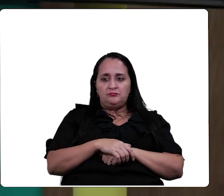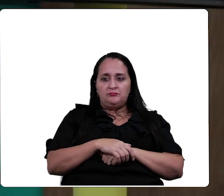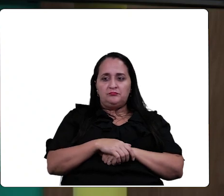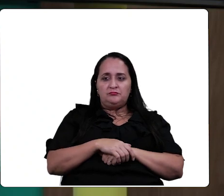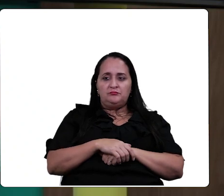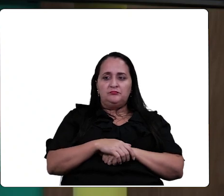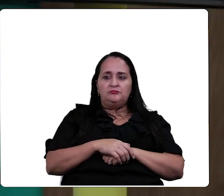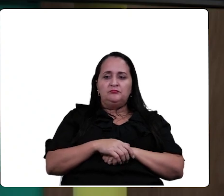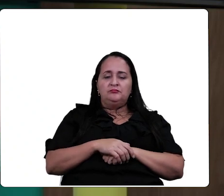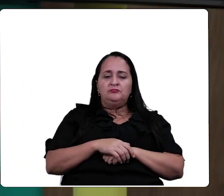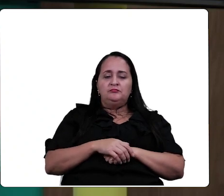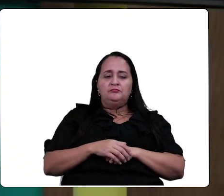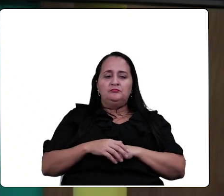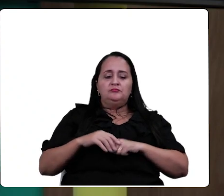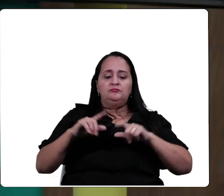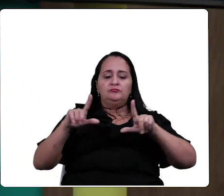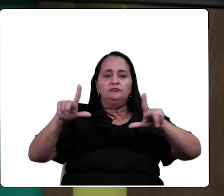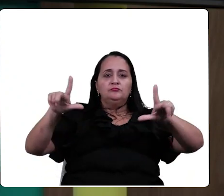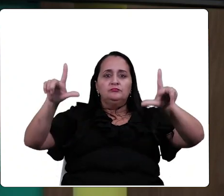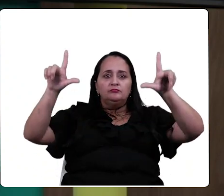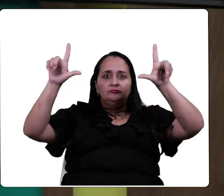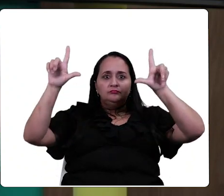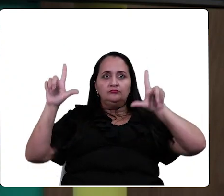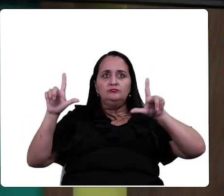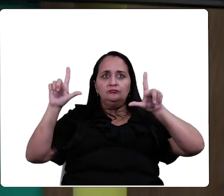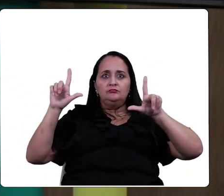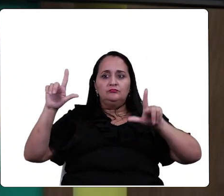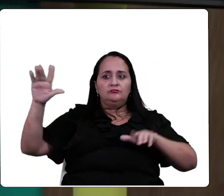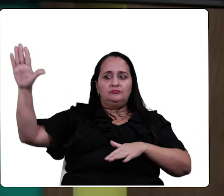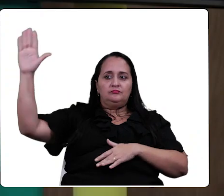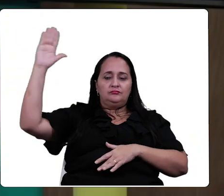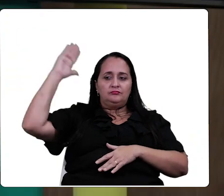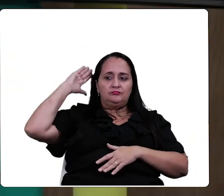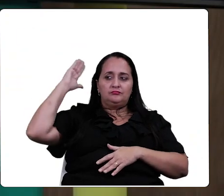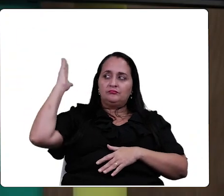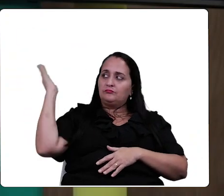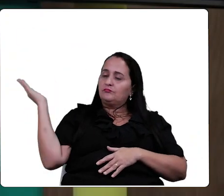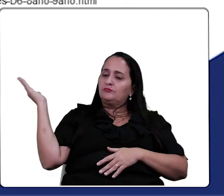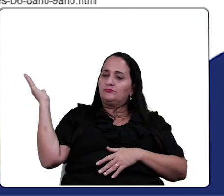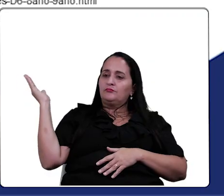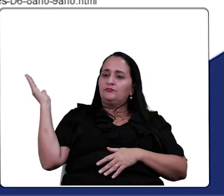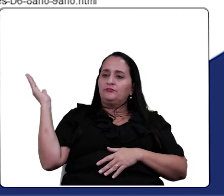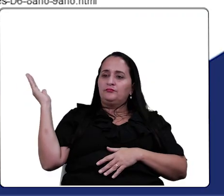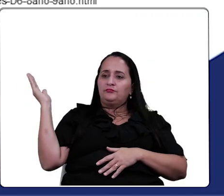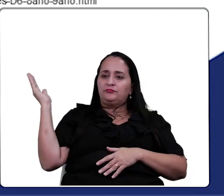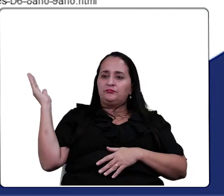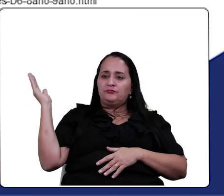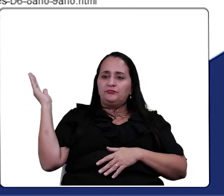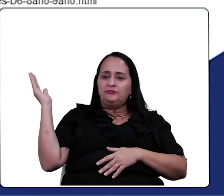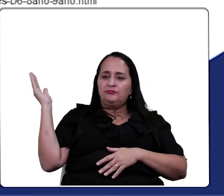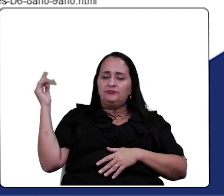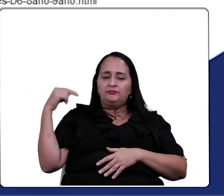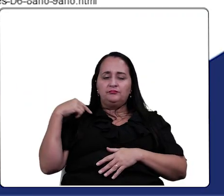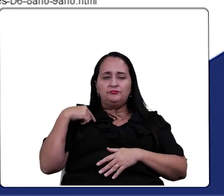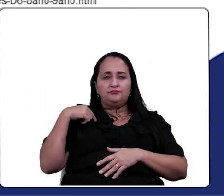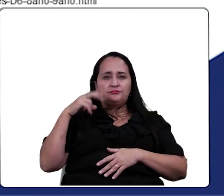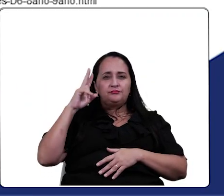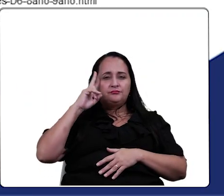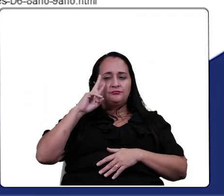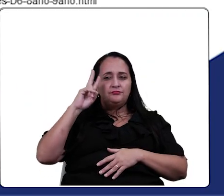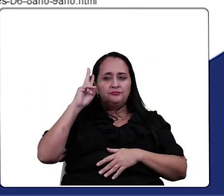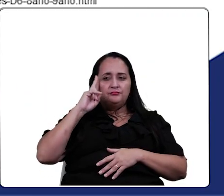para o cenário. O que está por trás dessa charge? É um cenário que me